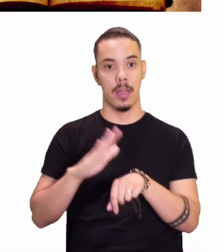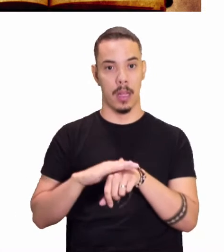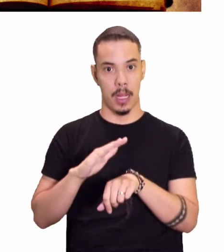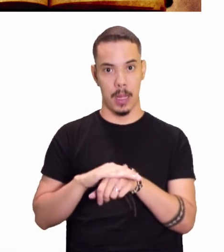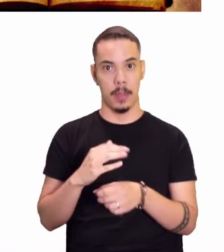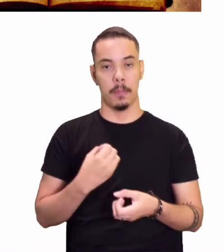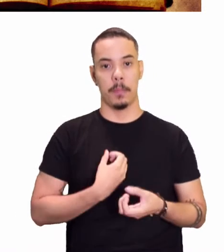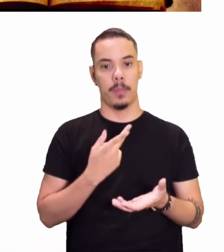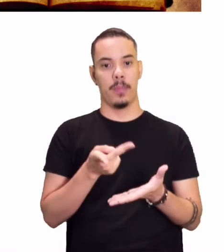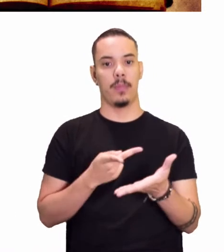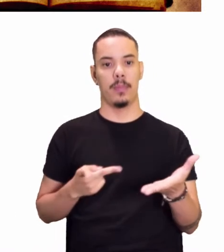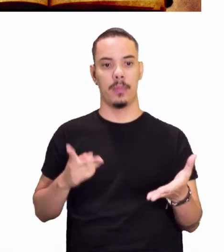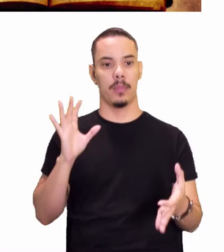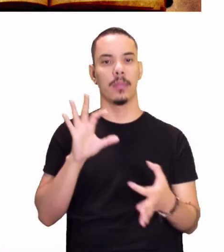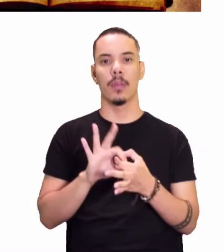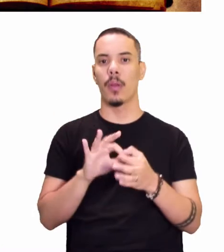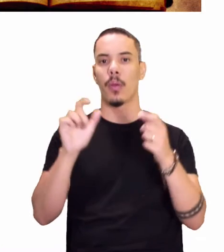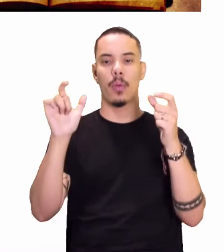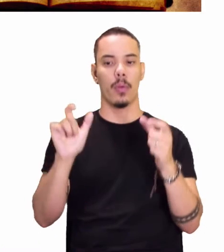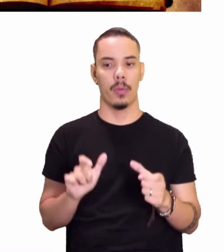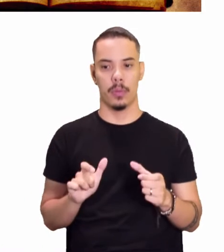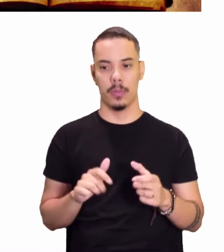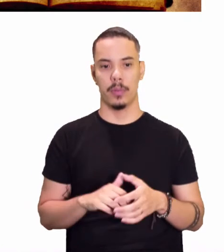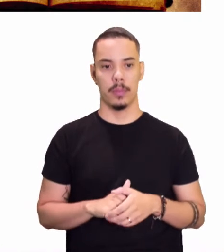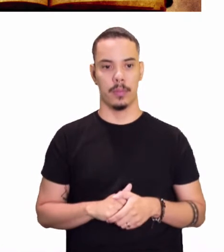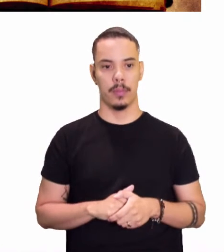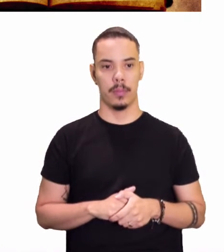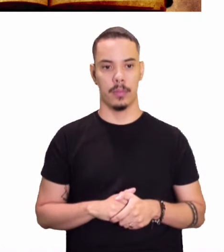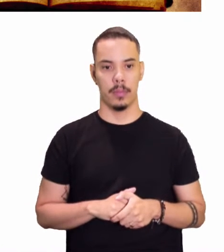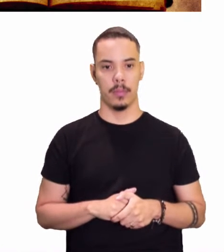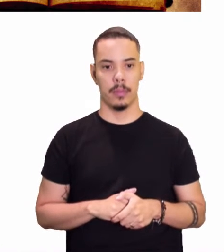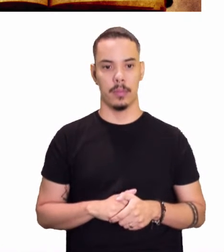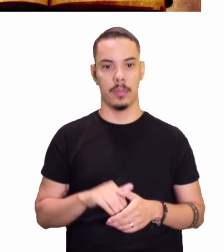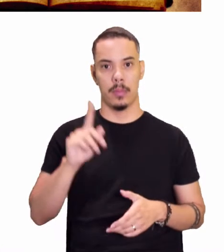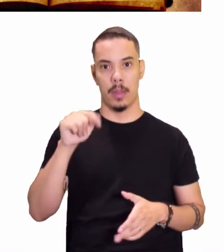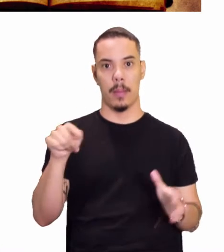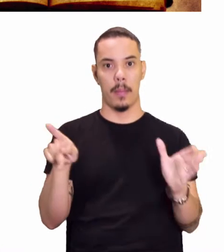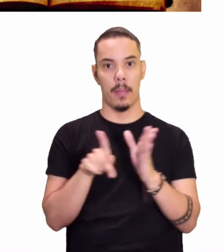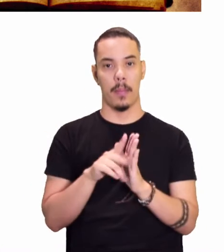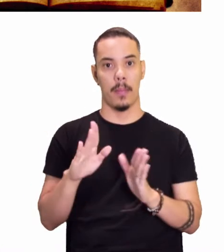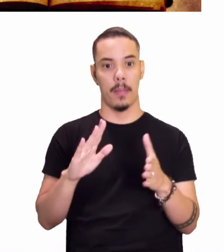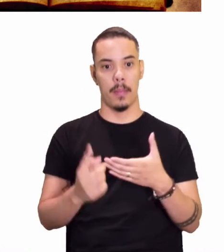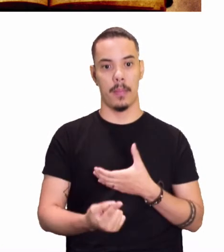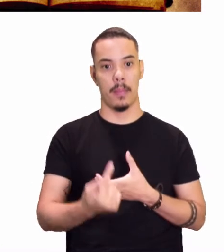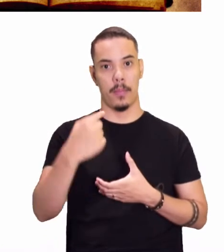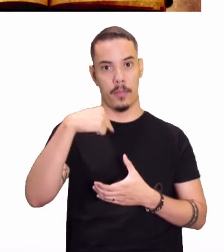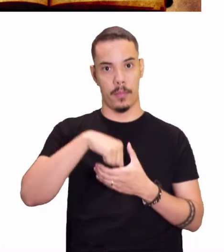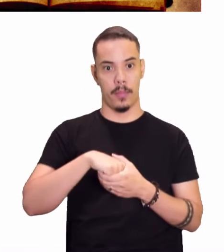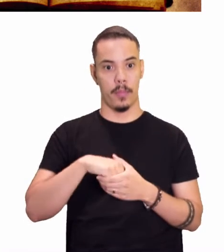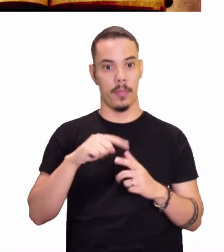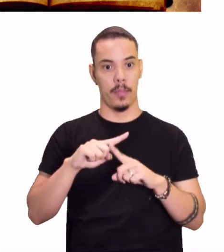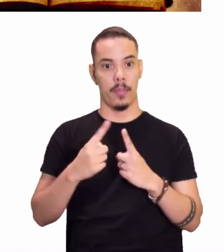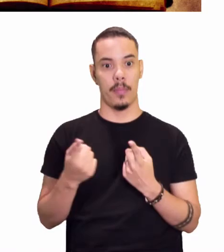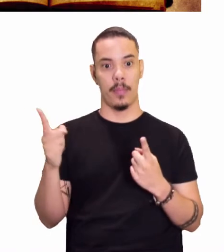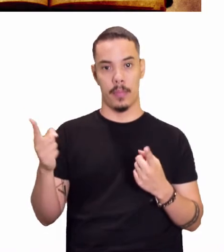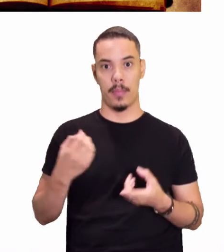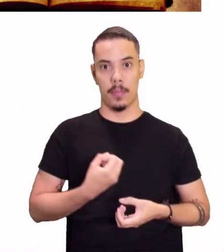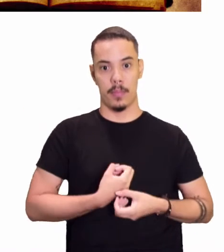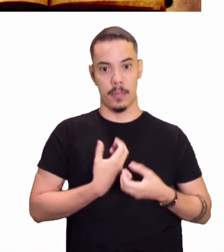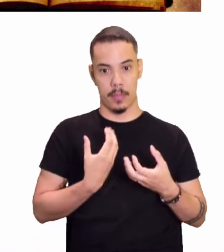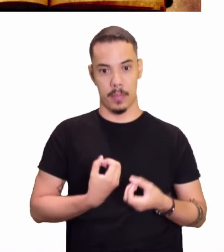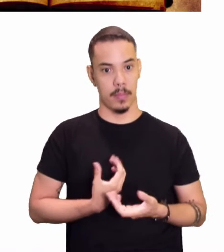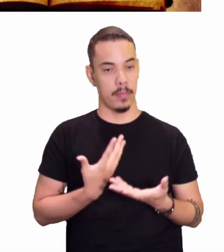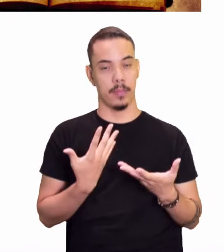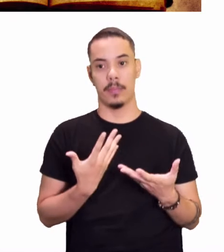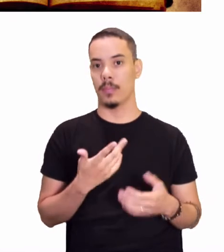palacianas, elas vêm da onde, Amadinha? Lá do trovadorismo. Só que essas poesias, Amadinho,